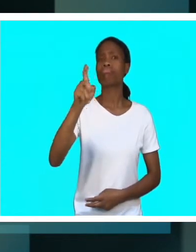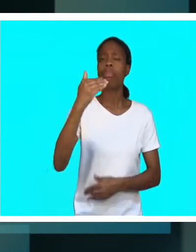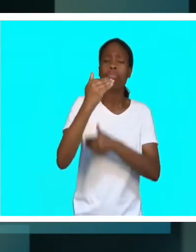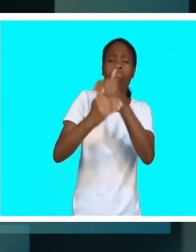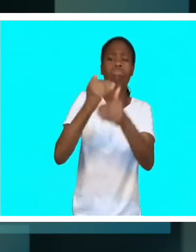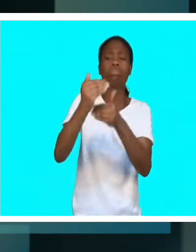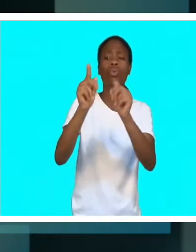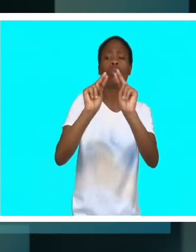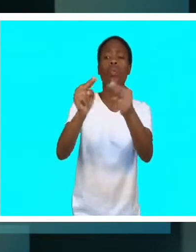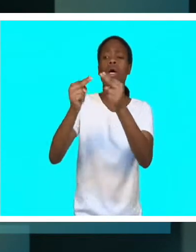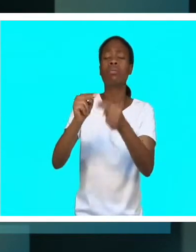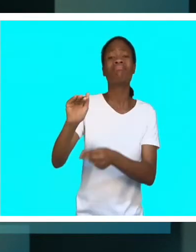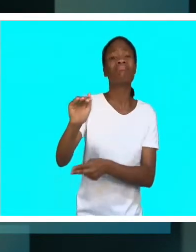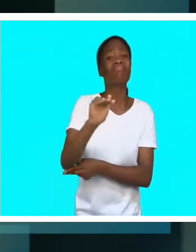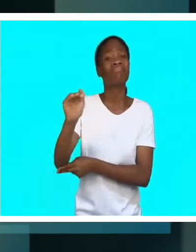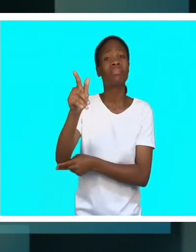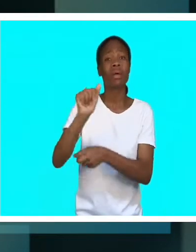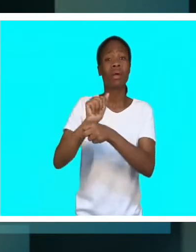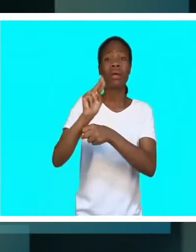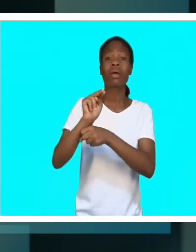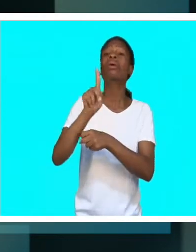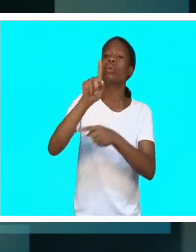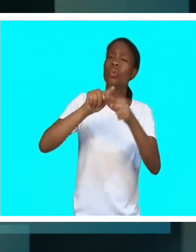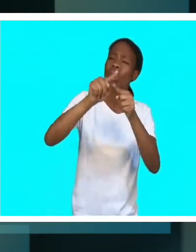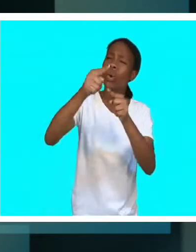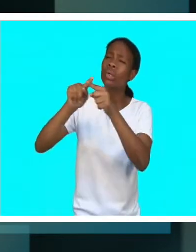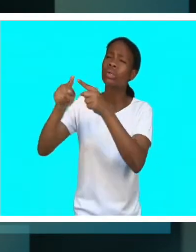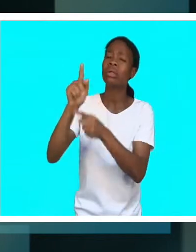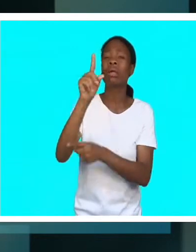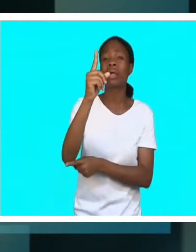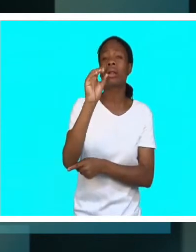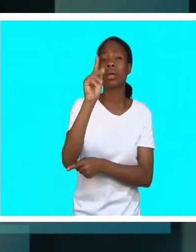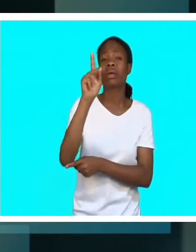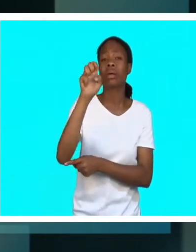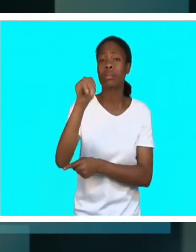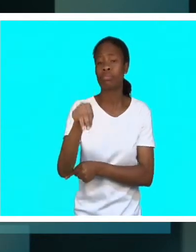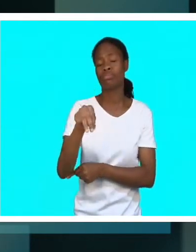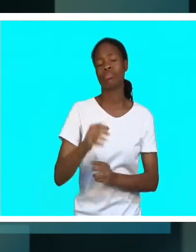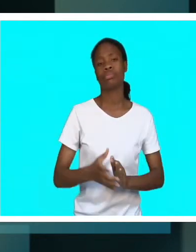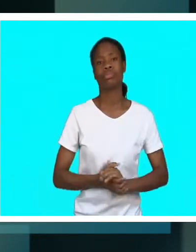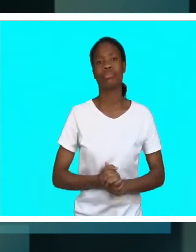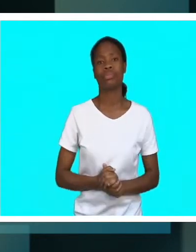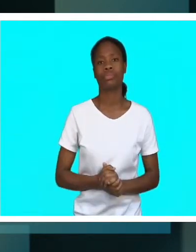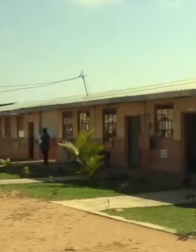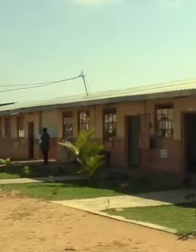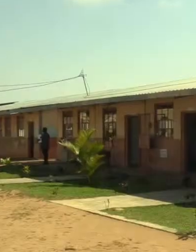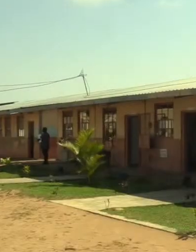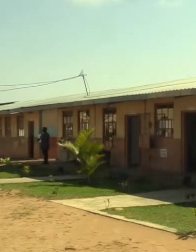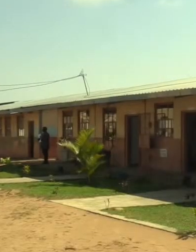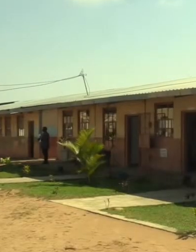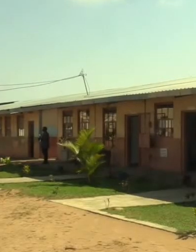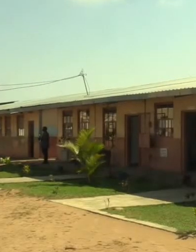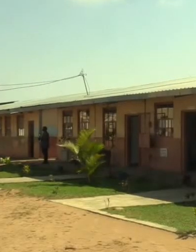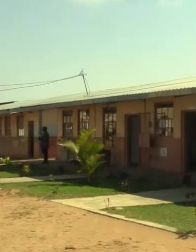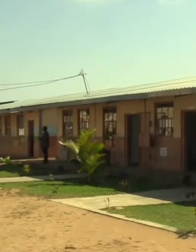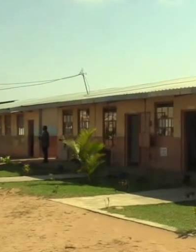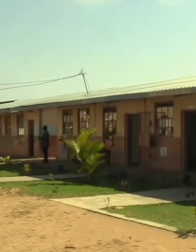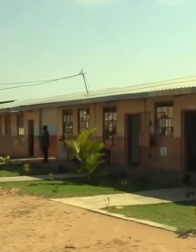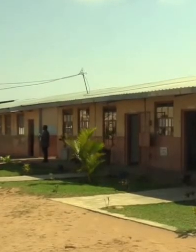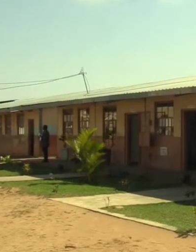Matidrana, Boquíssimo, Alás, são alguns exemplos. Este crescimento não foi acompanhado por alguns